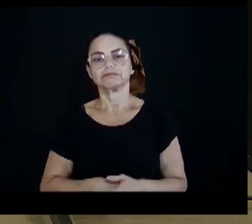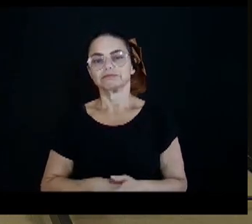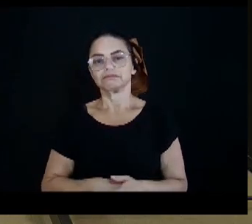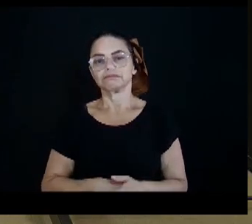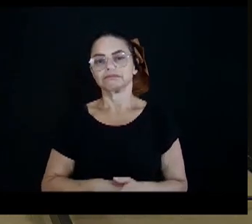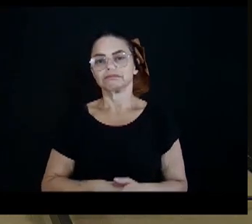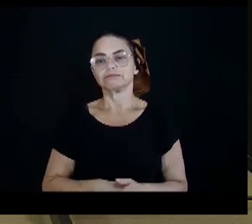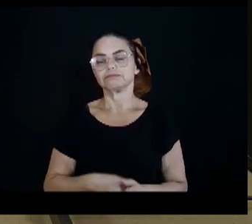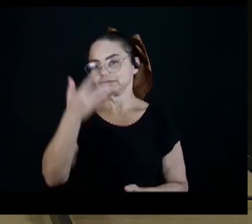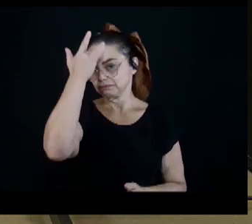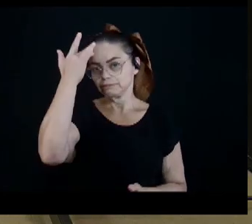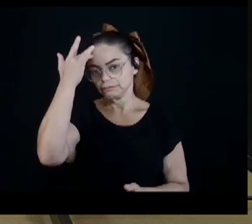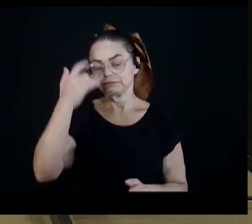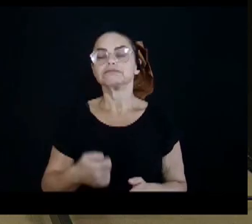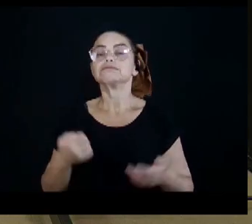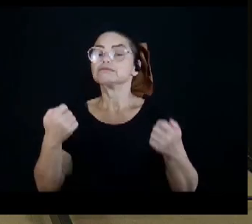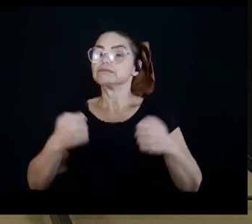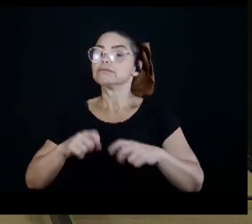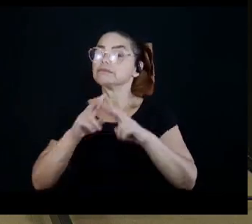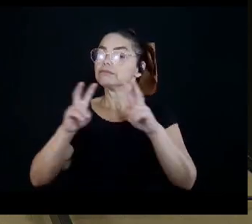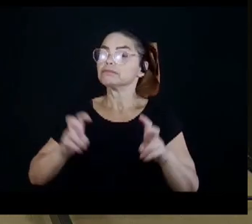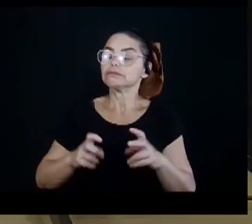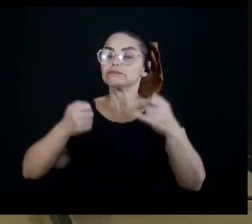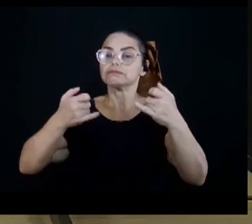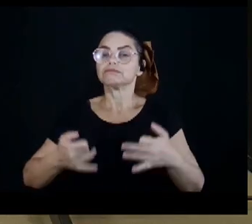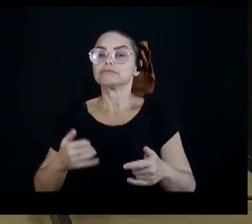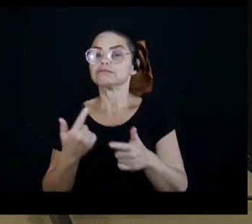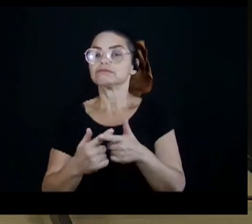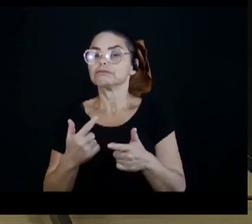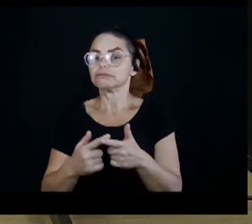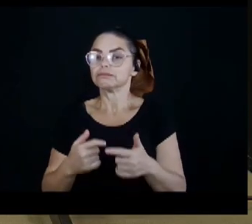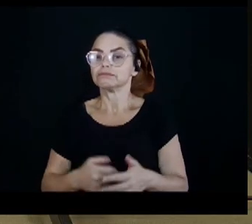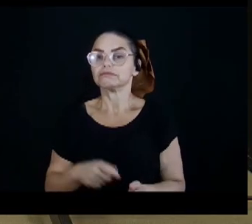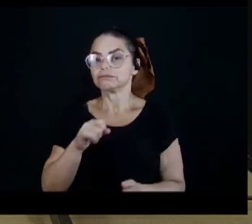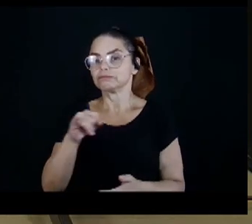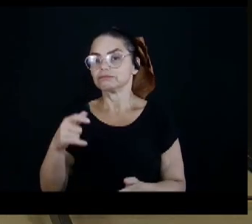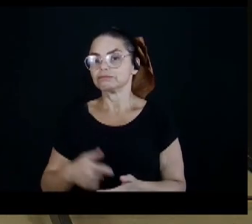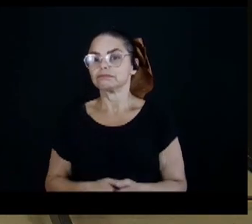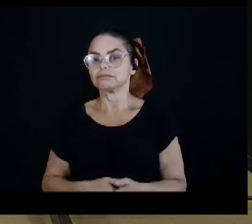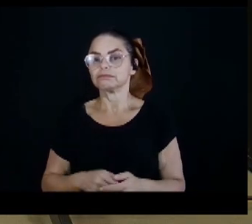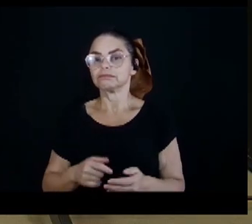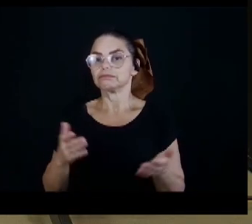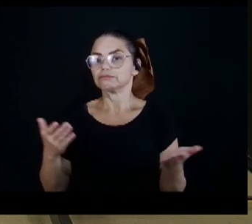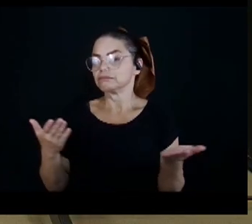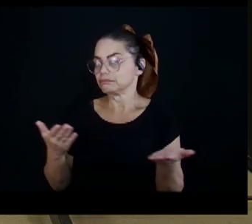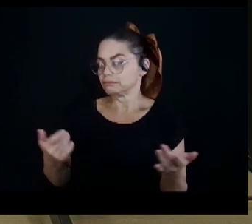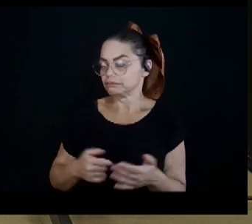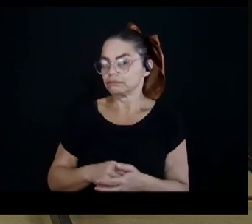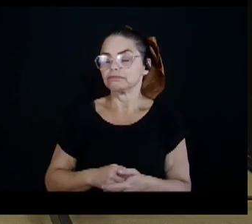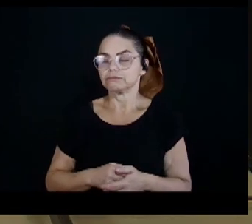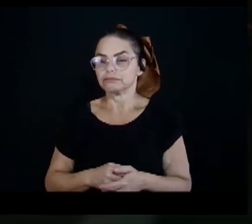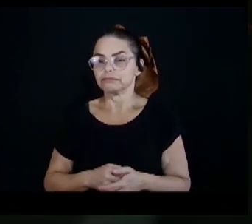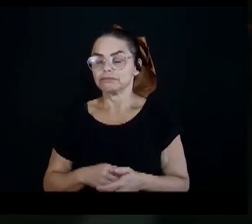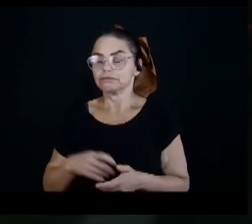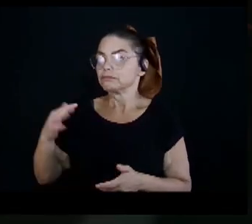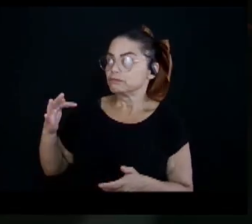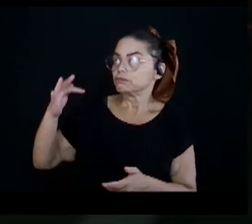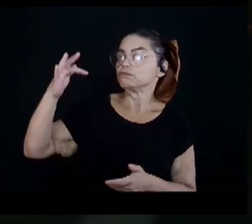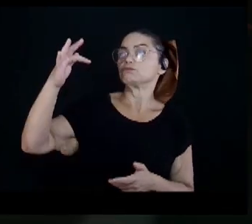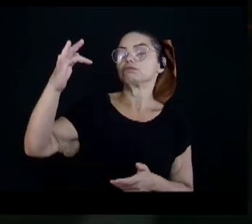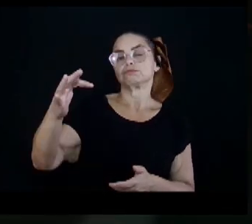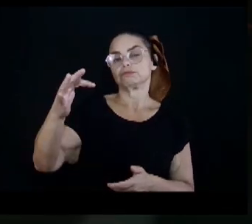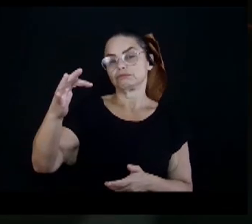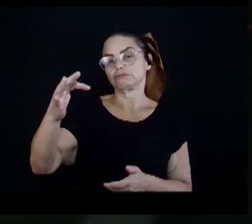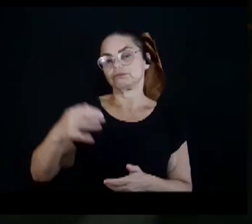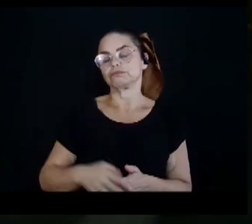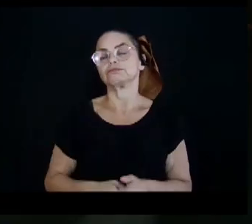falar sobre, porque se a gente não falar agora, lá na frente vai ter uma consequência